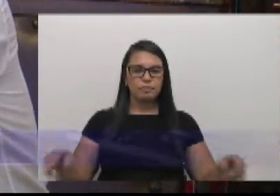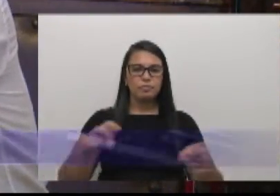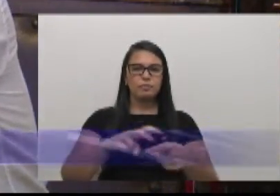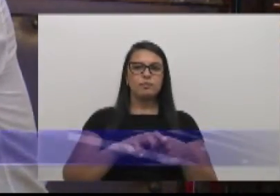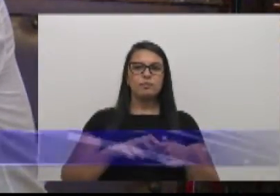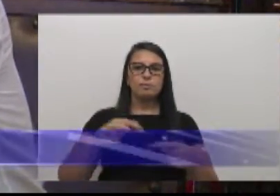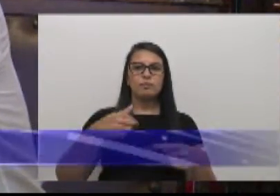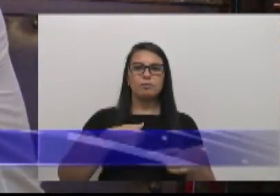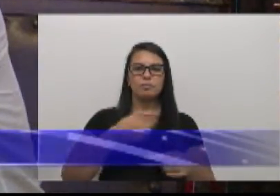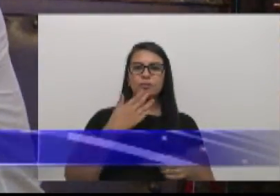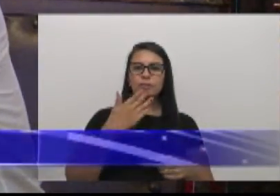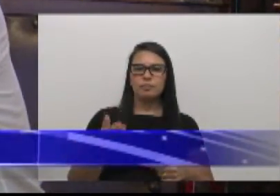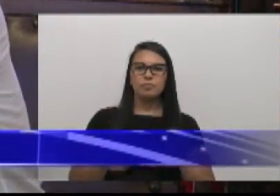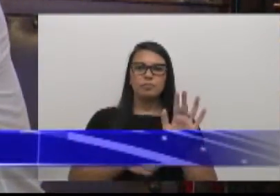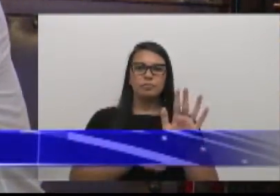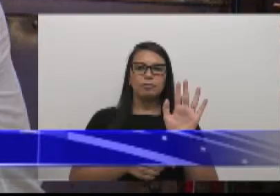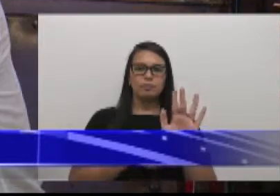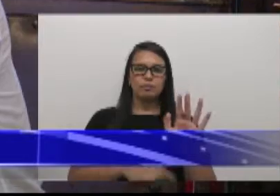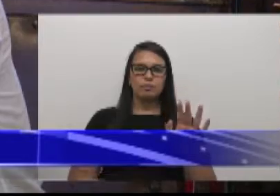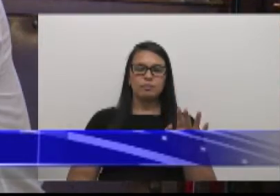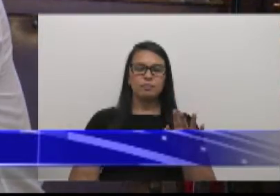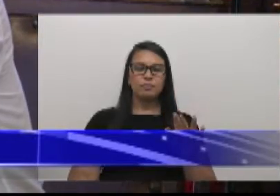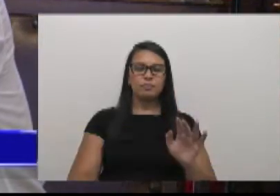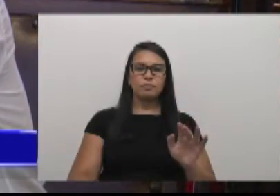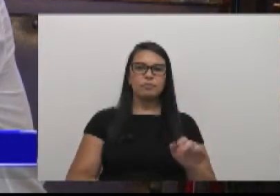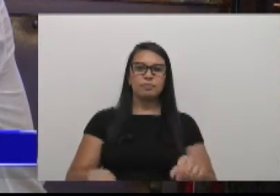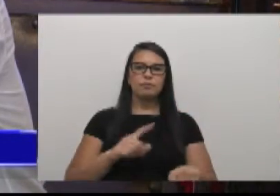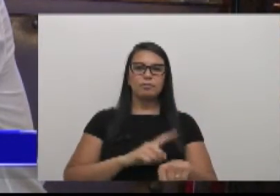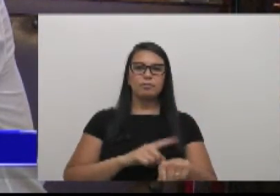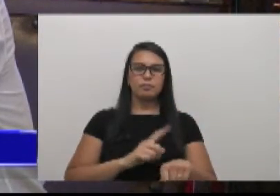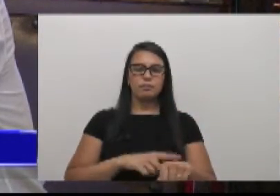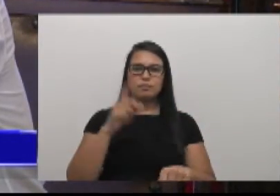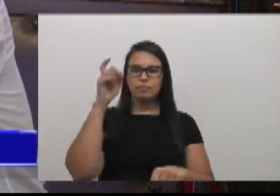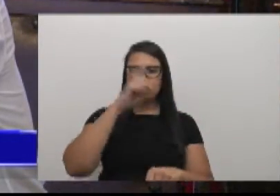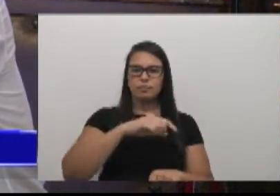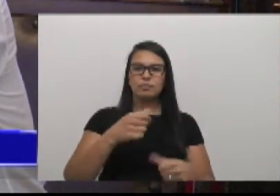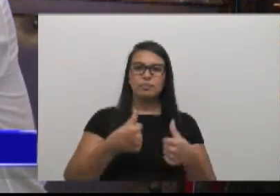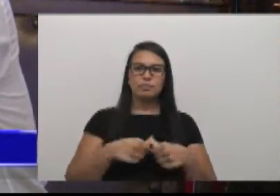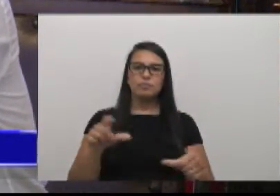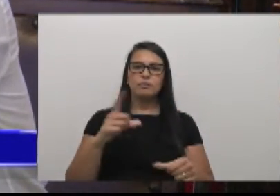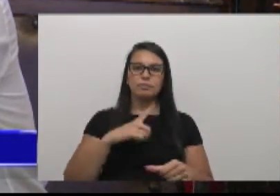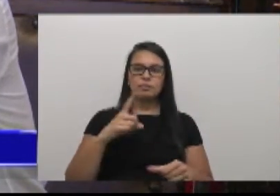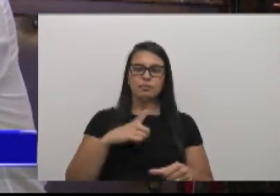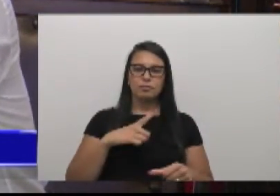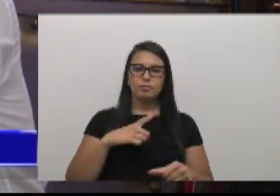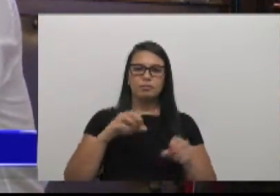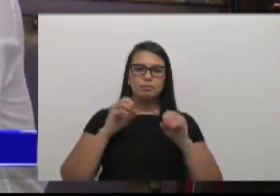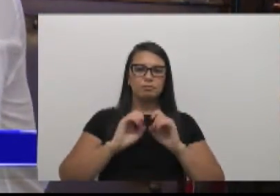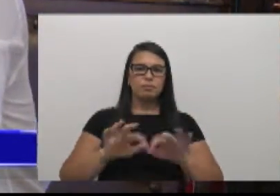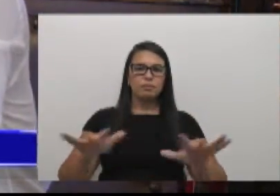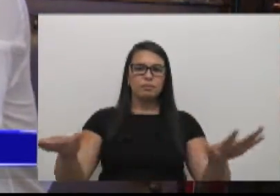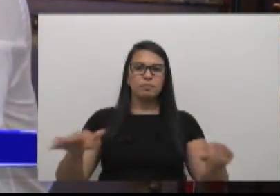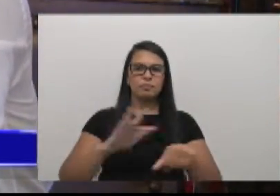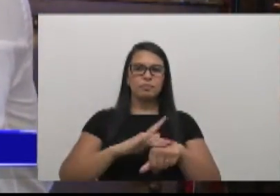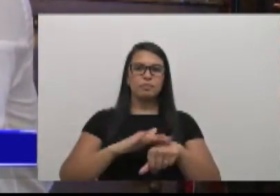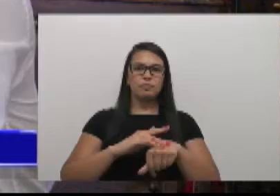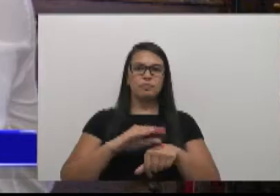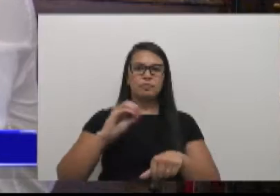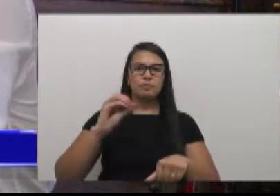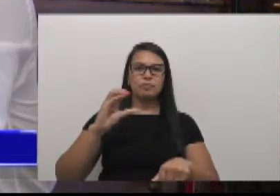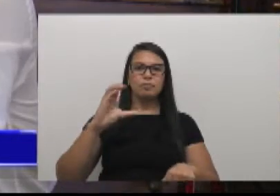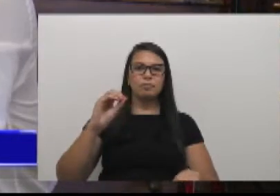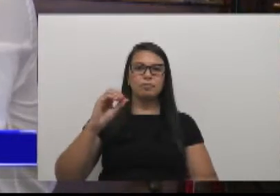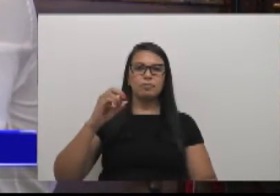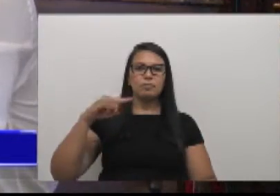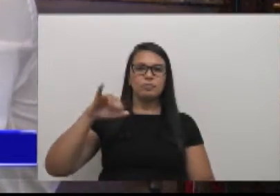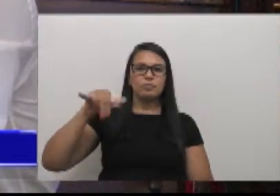solicitamos a sua ajuda nesse crítico momento em que enfrentamos uma epidemia de conjuntivite em nossa cidade. Por isso,